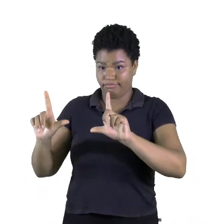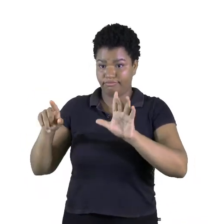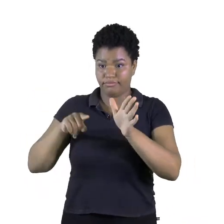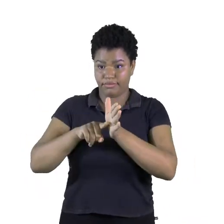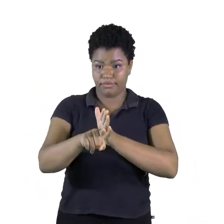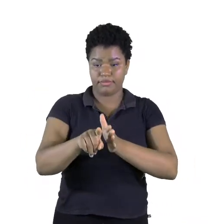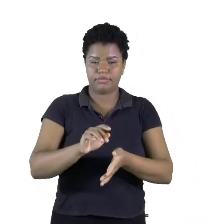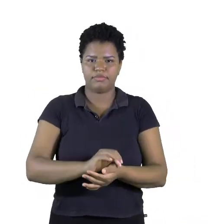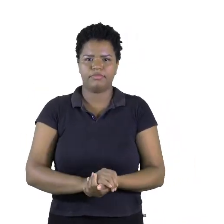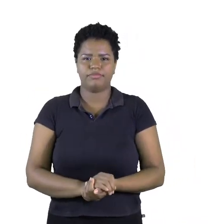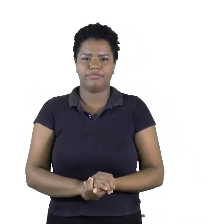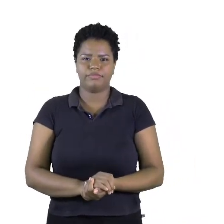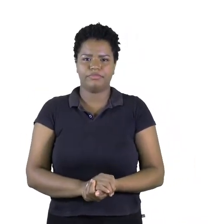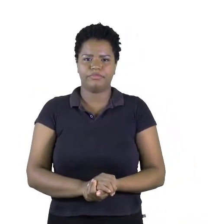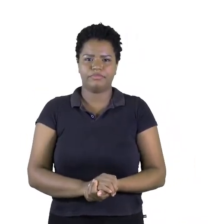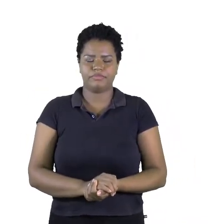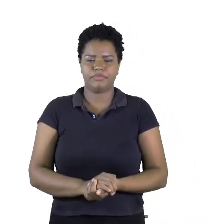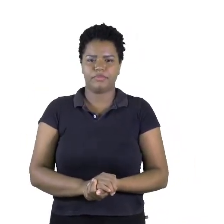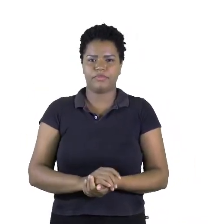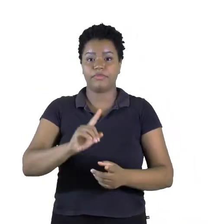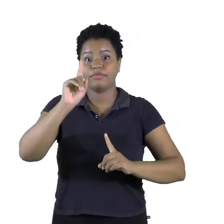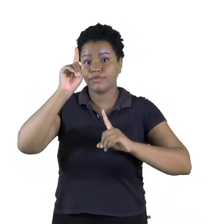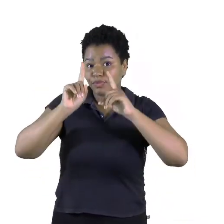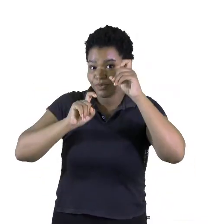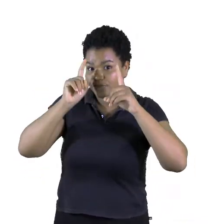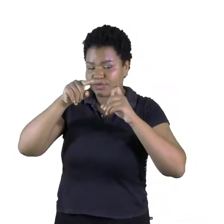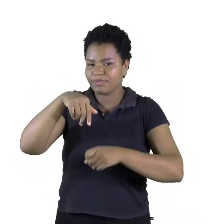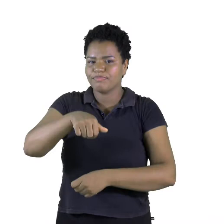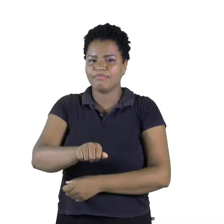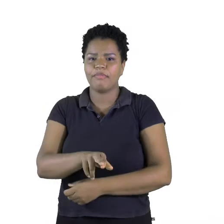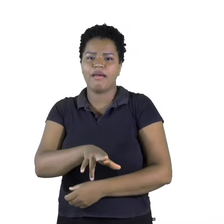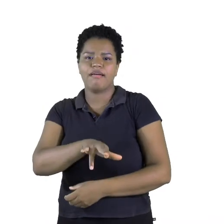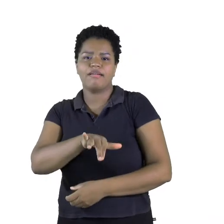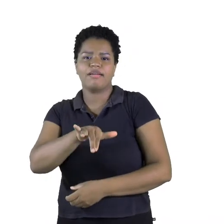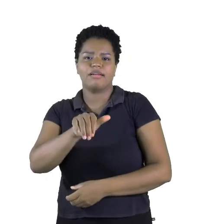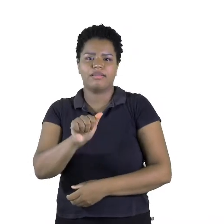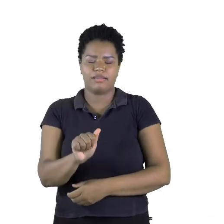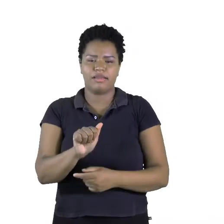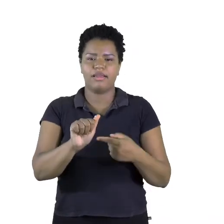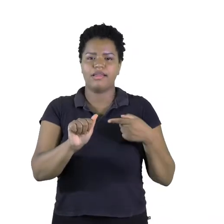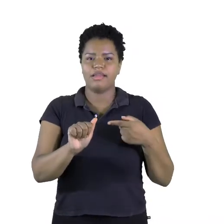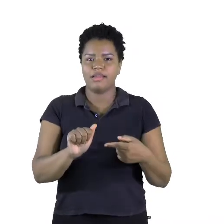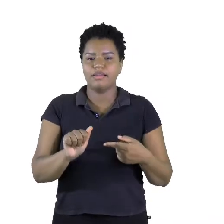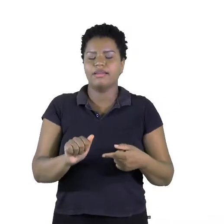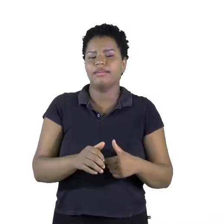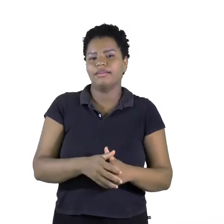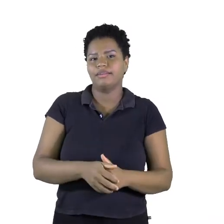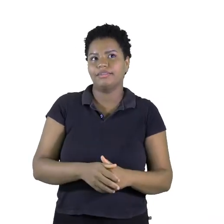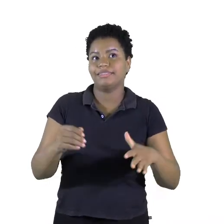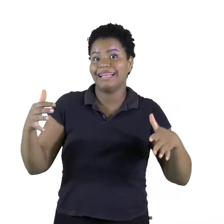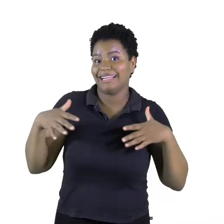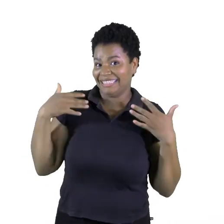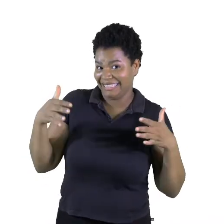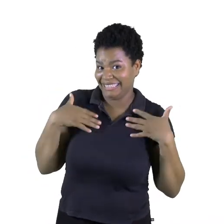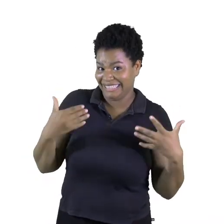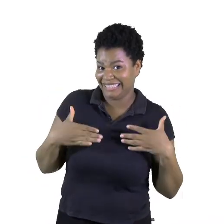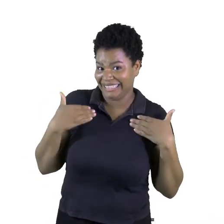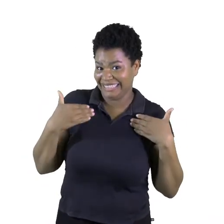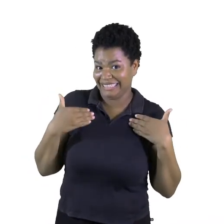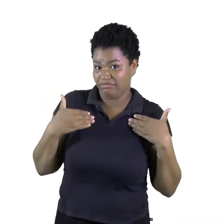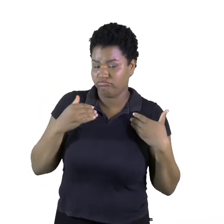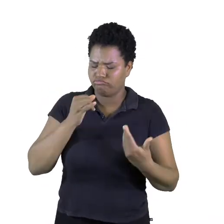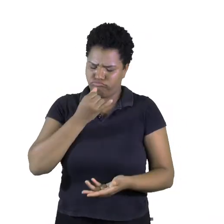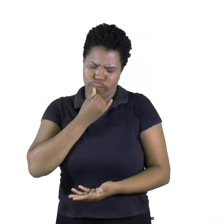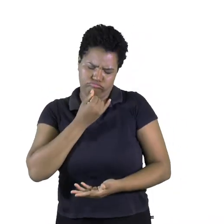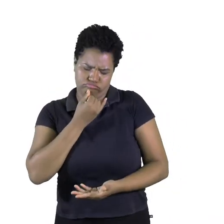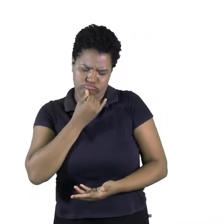pergunta. De acordo com a expressão de Marina, ela estava alegre, animada, triste,